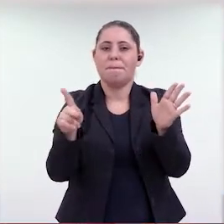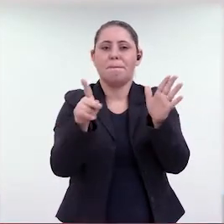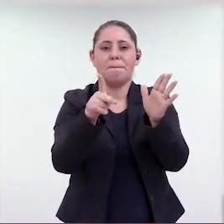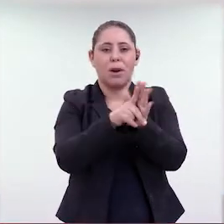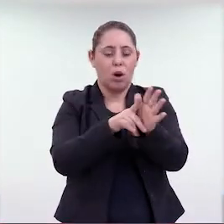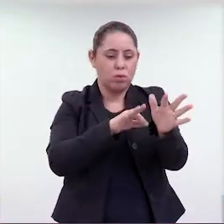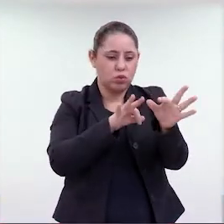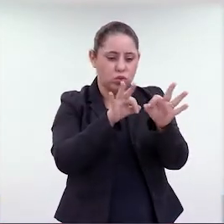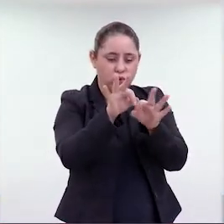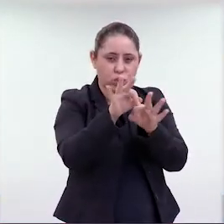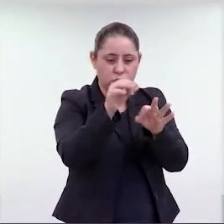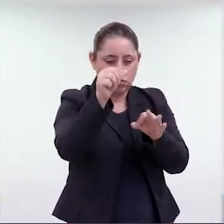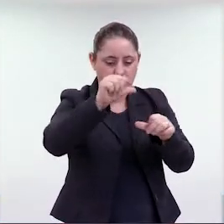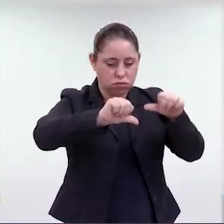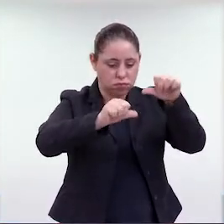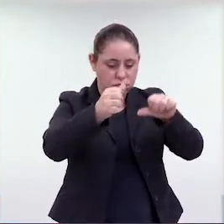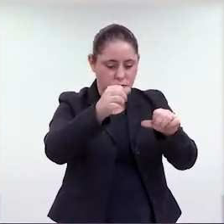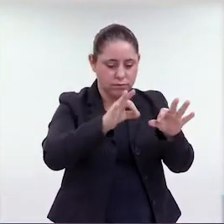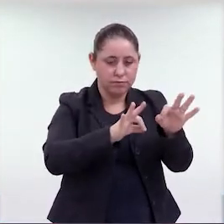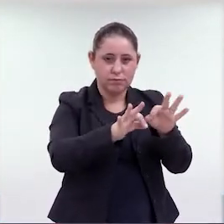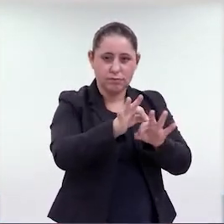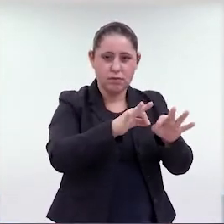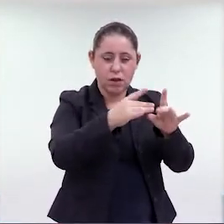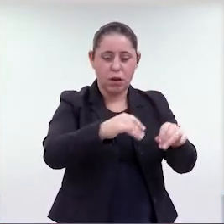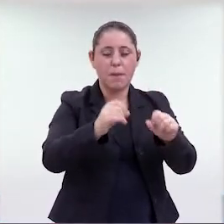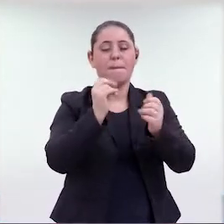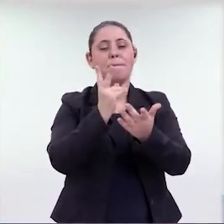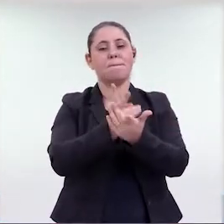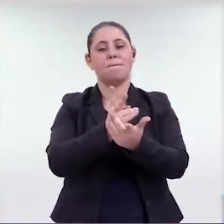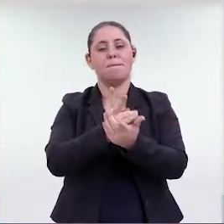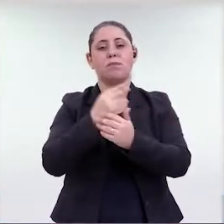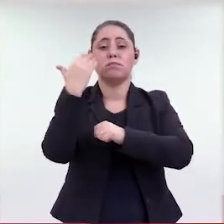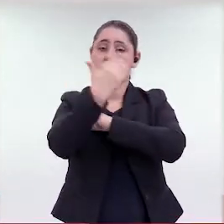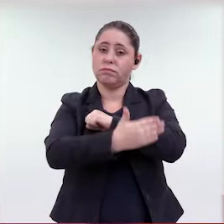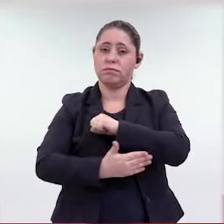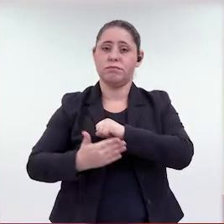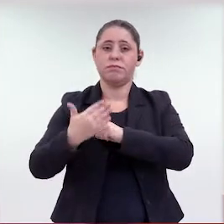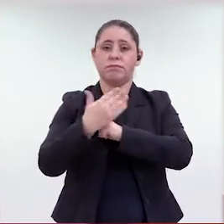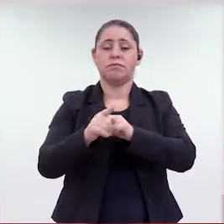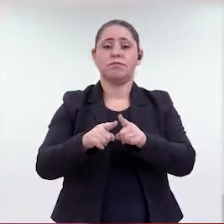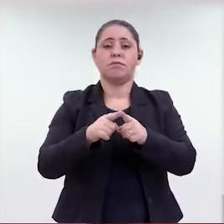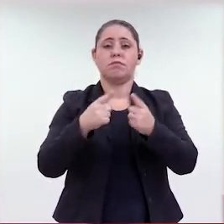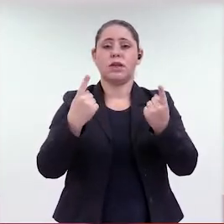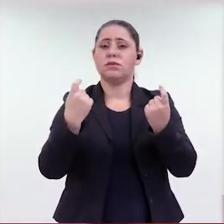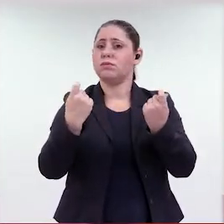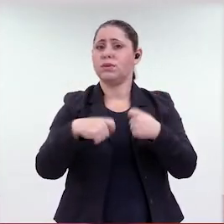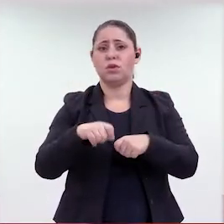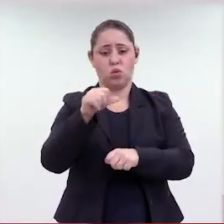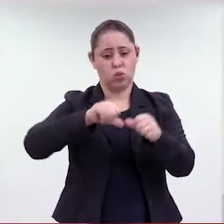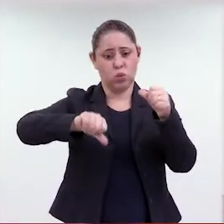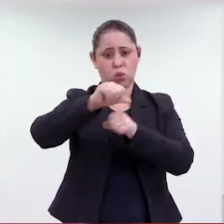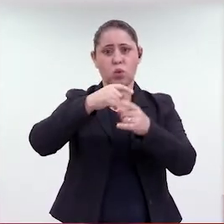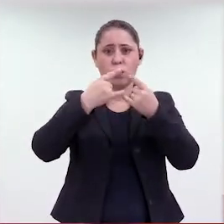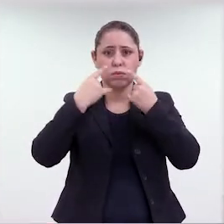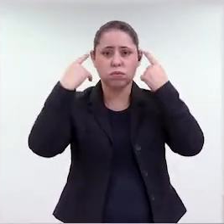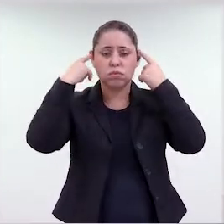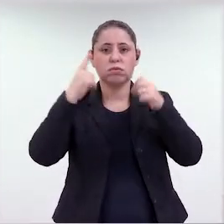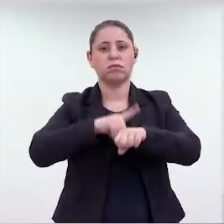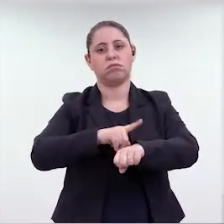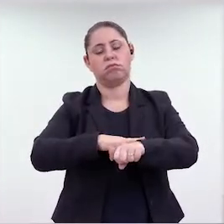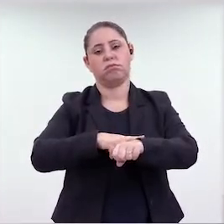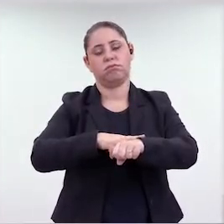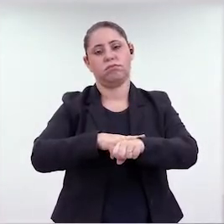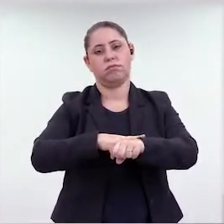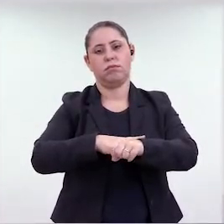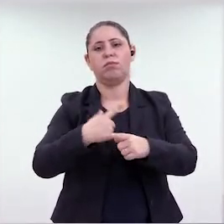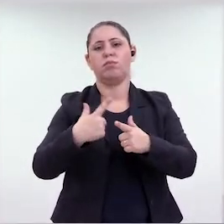preparada para isso, para que você continue protegido, mas sem essa necessidade de ficar trocando a máscara a todo momento, porque é uma